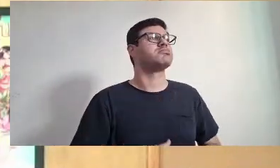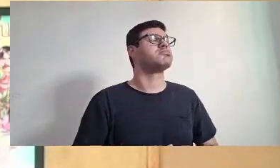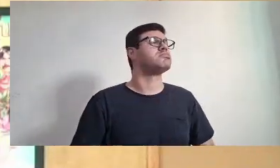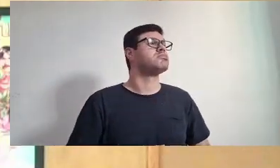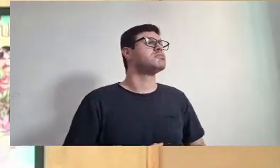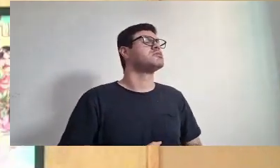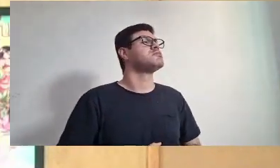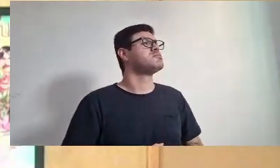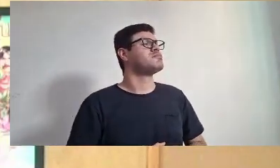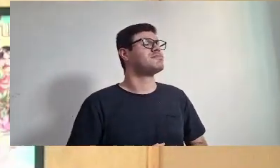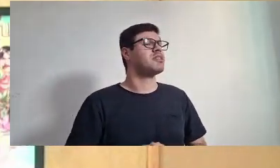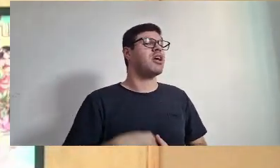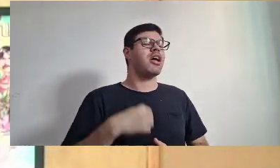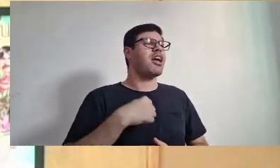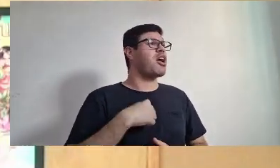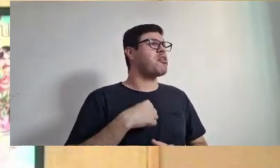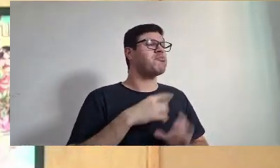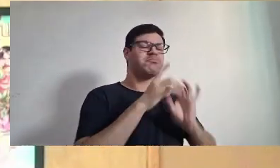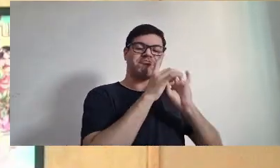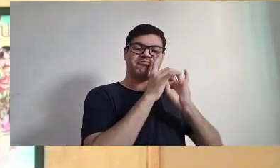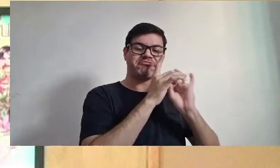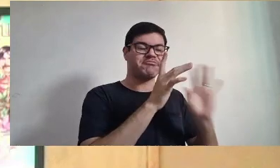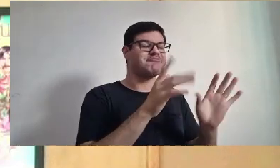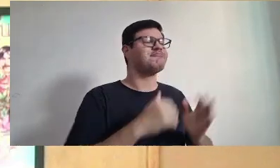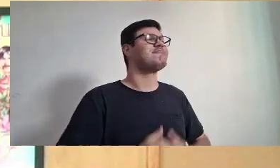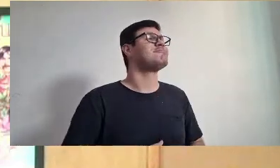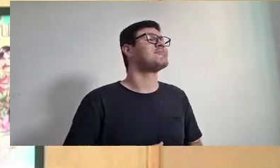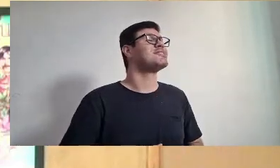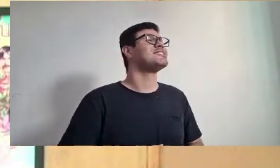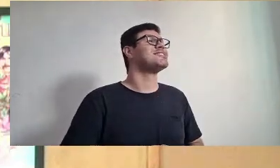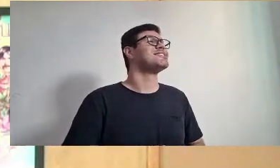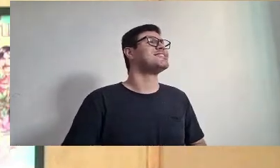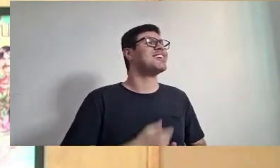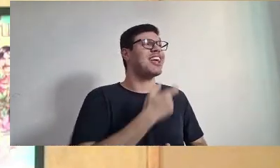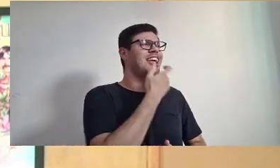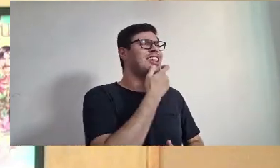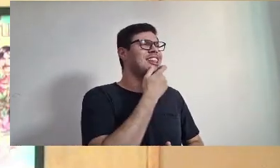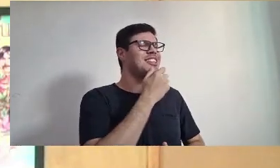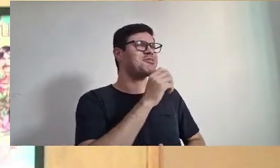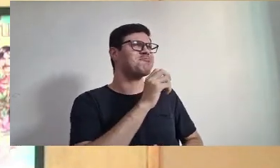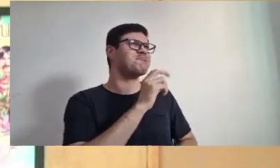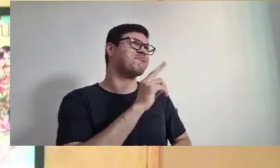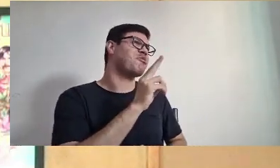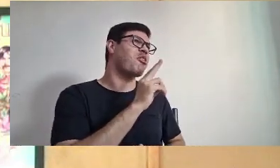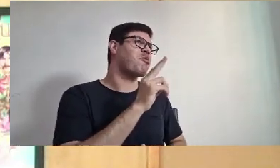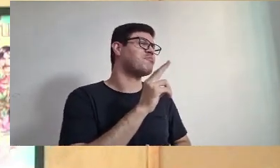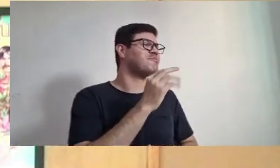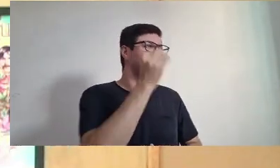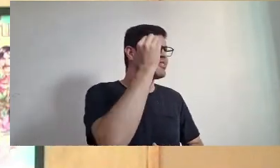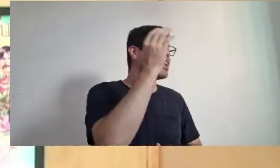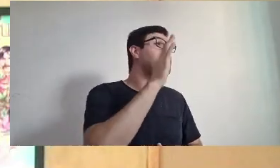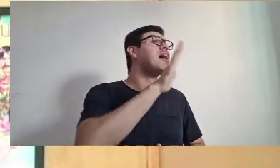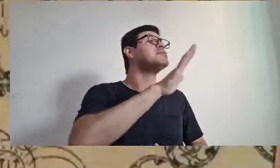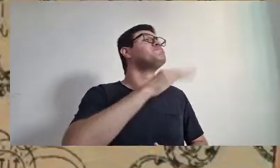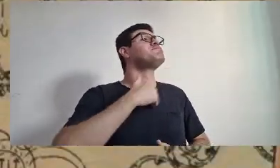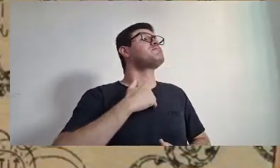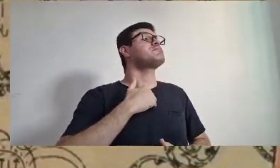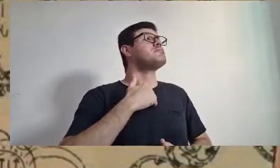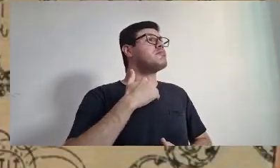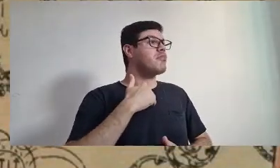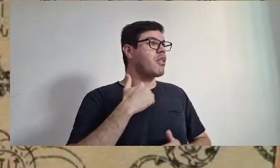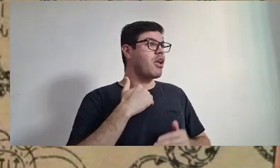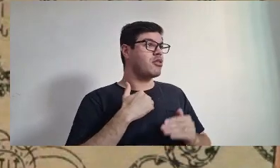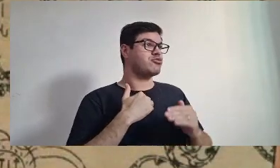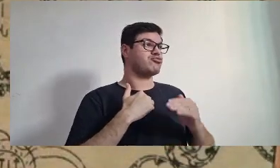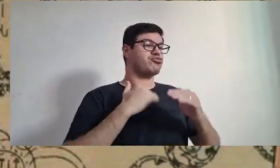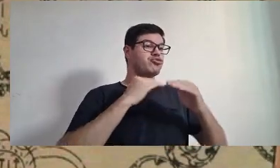sou... Preacher, prayer. Lembra que a gente falava disso? Isso, eu falava em inglês. Eu sou pastor de uma igreja, eu sou